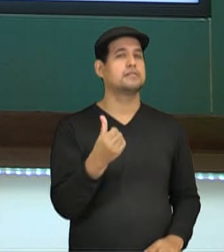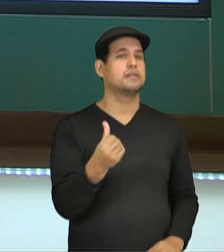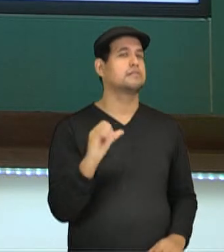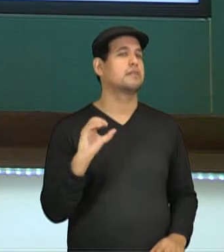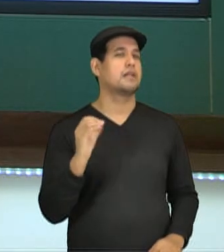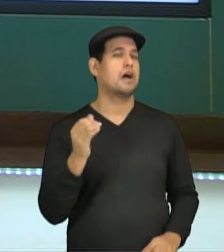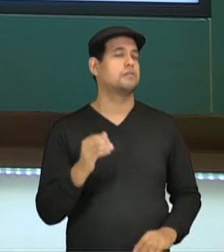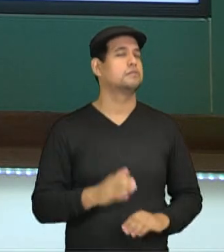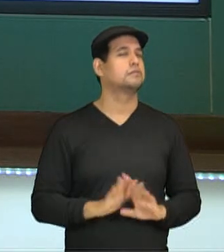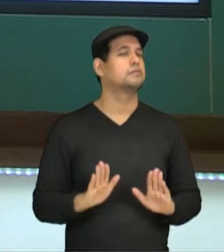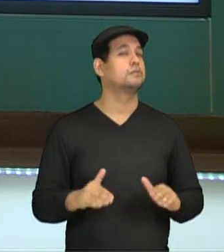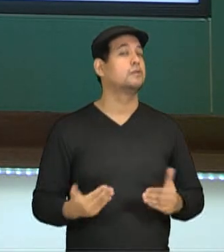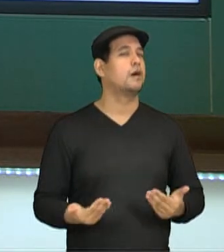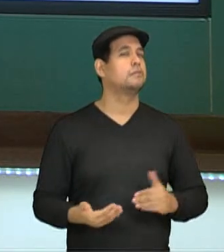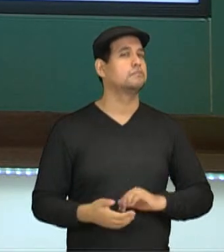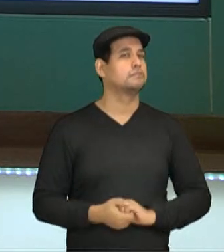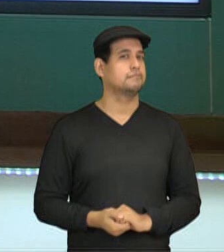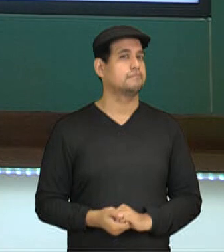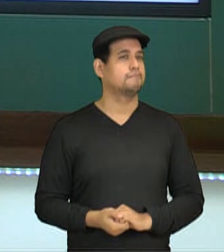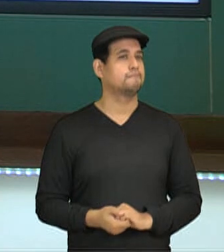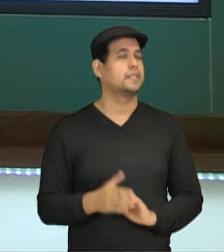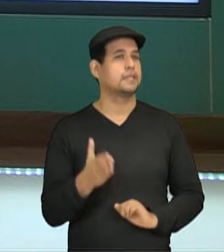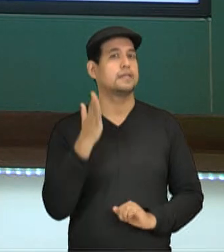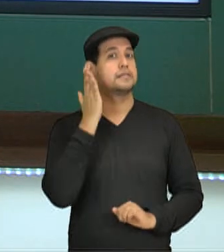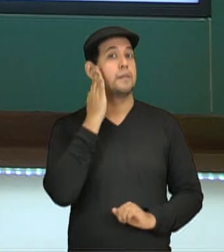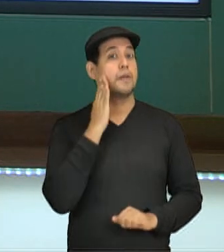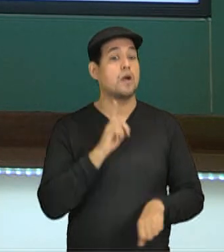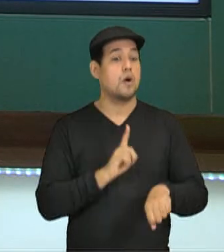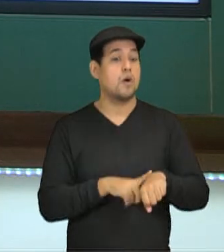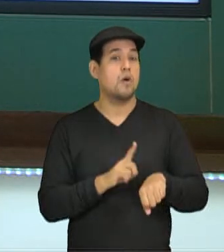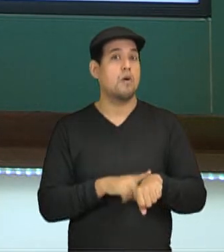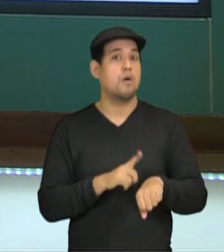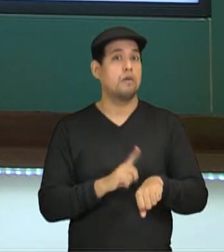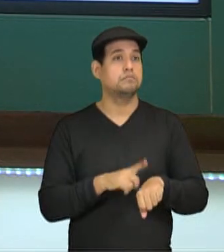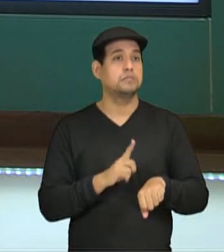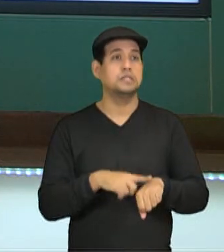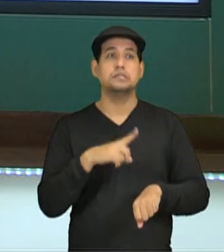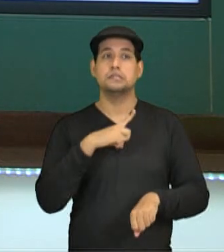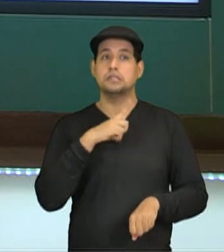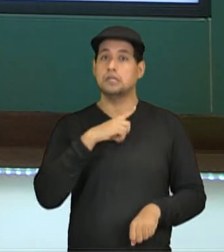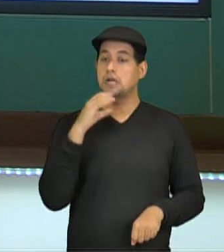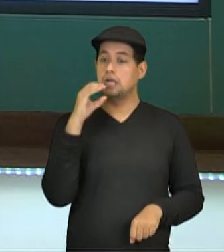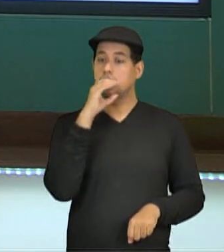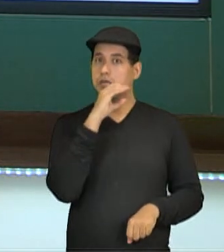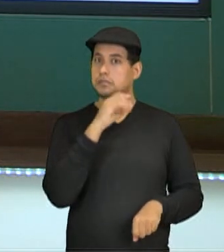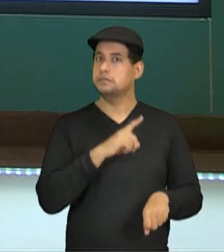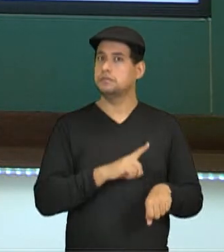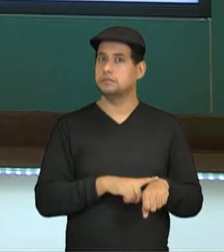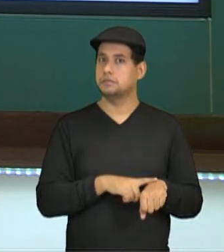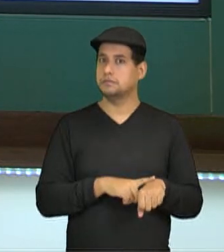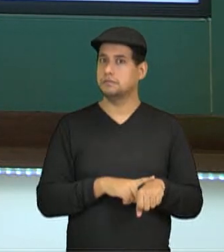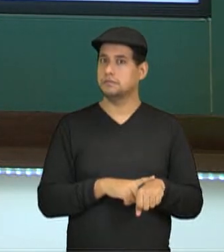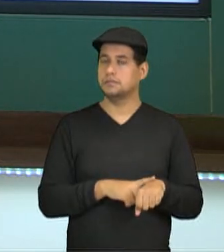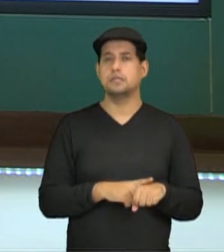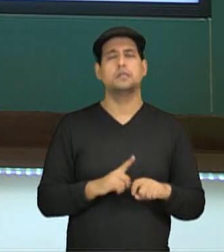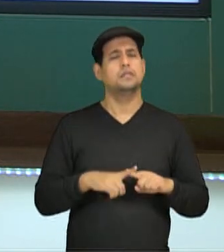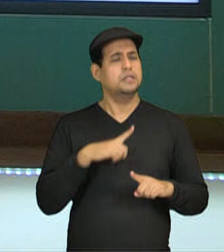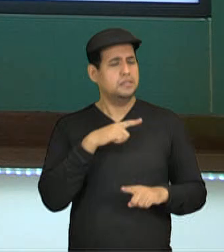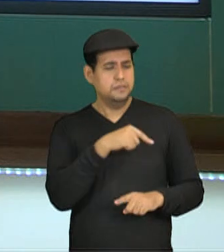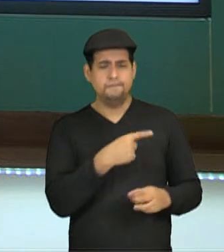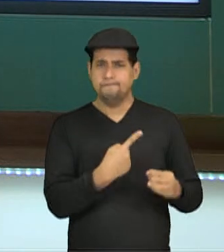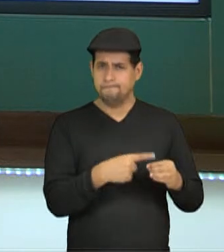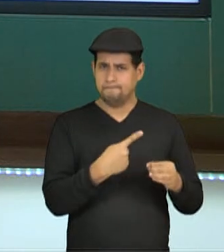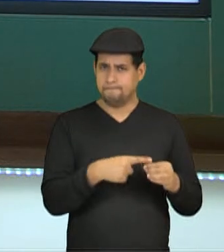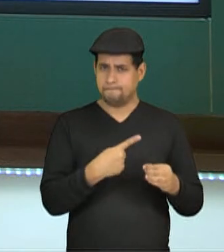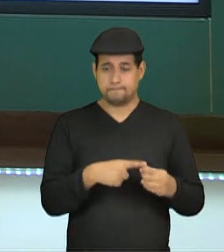graus Celsius? Então, ele quer saber o horário que deu essa temperatura. Se ele está dizendo que nessa